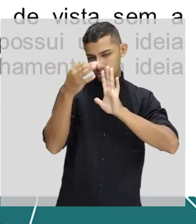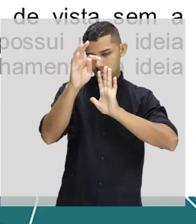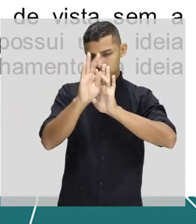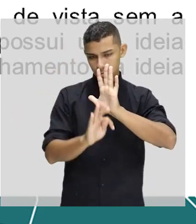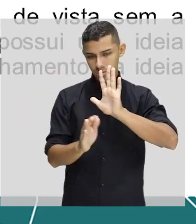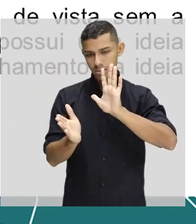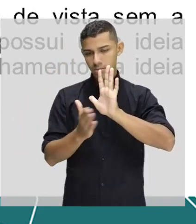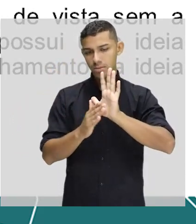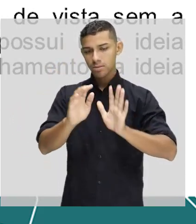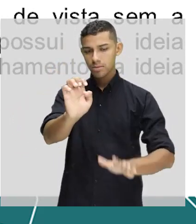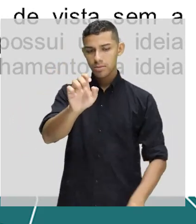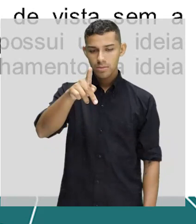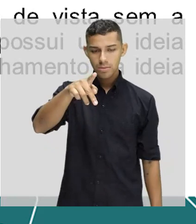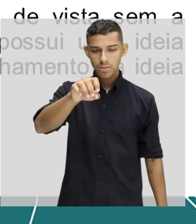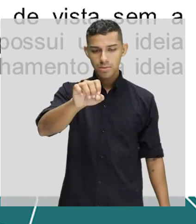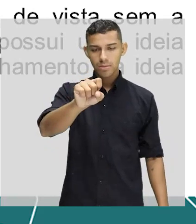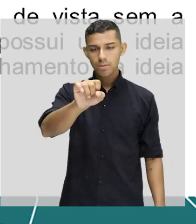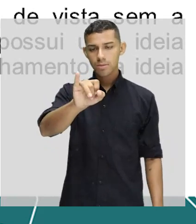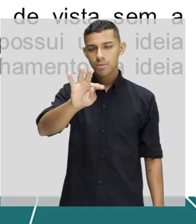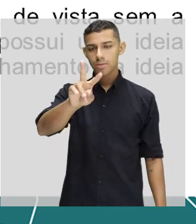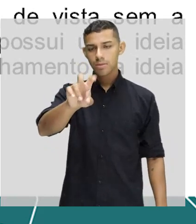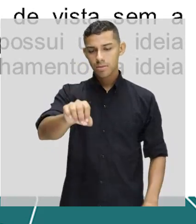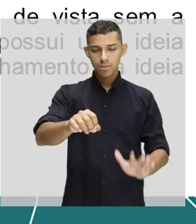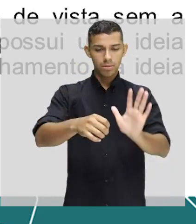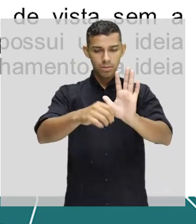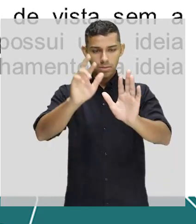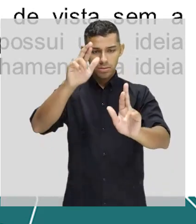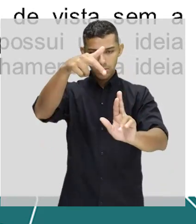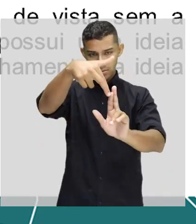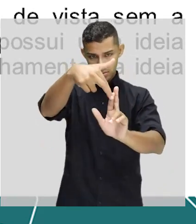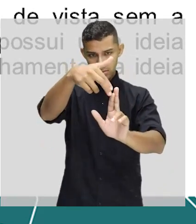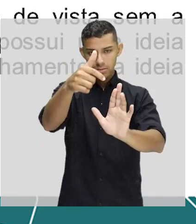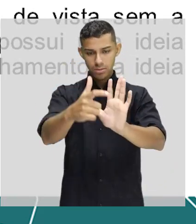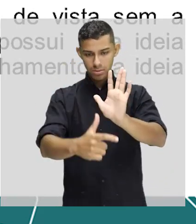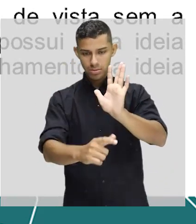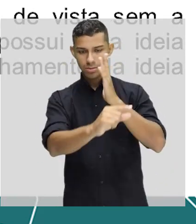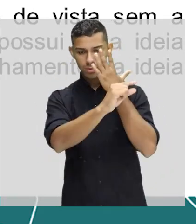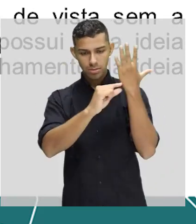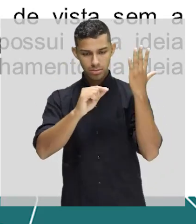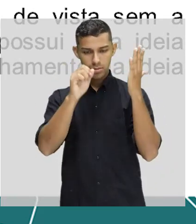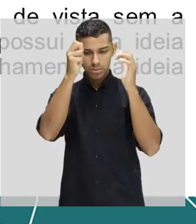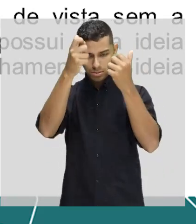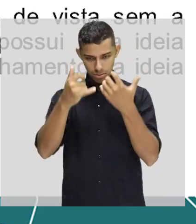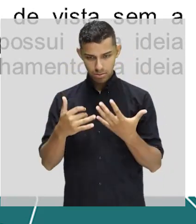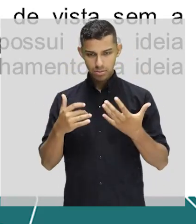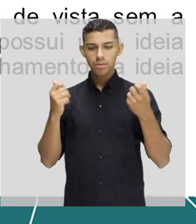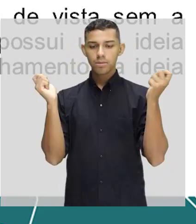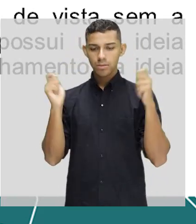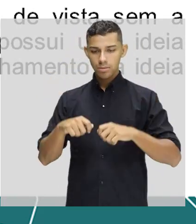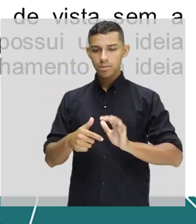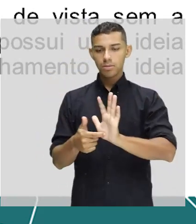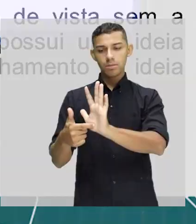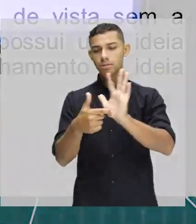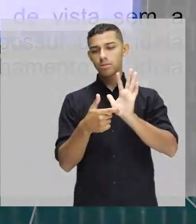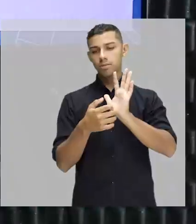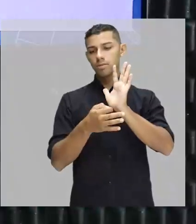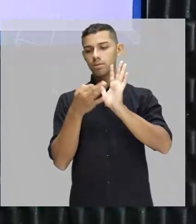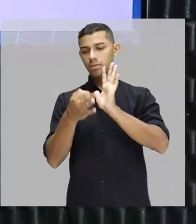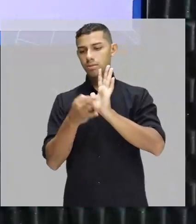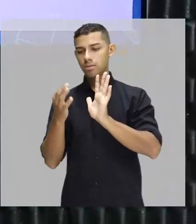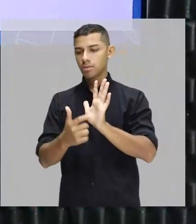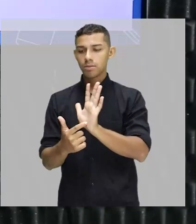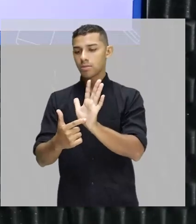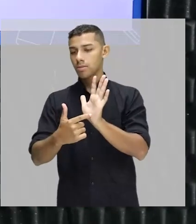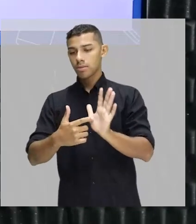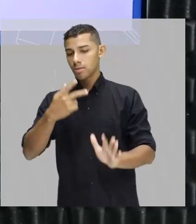e dissertativo expositivo. O texto dissertativo argumentativo apresenta um ponto